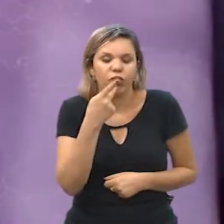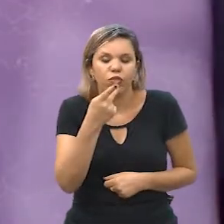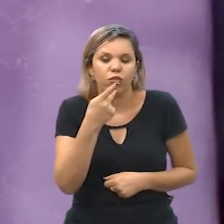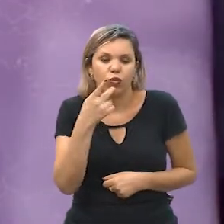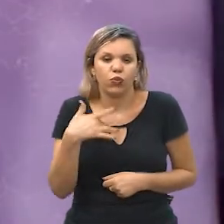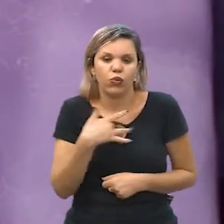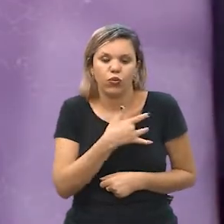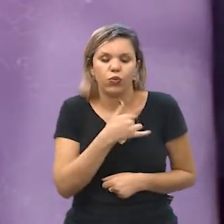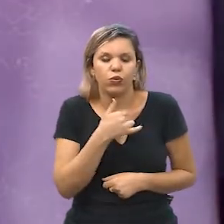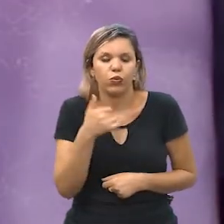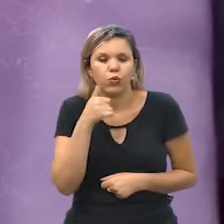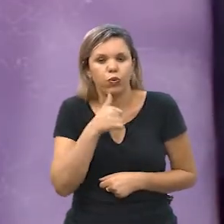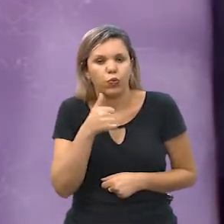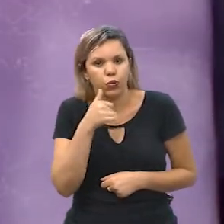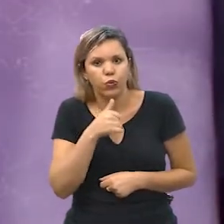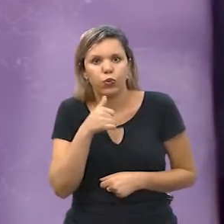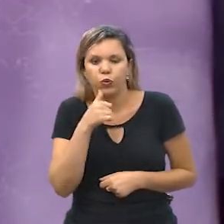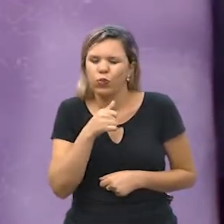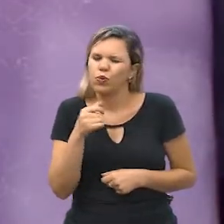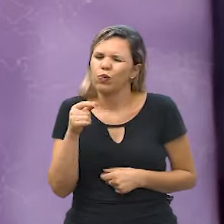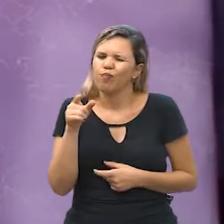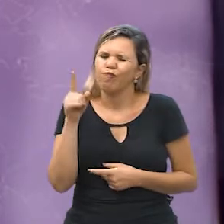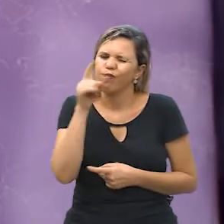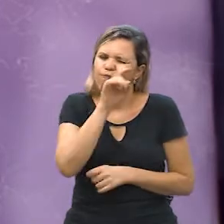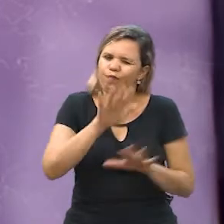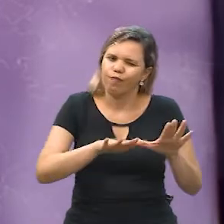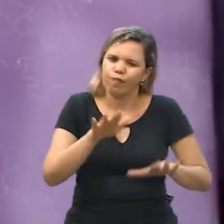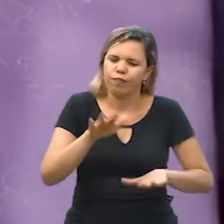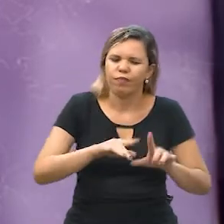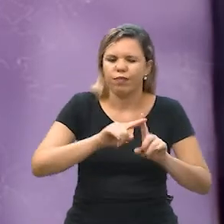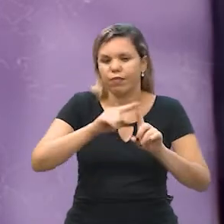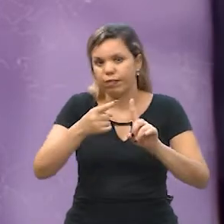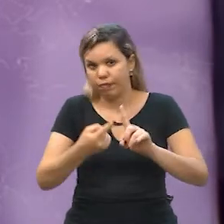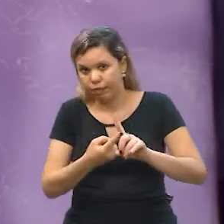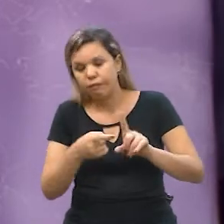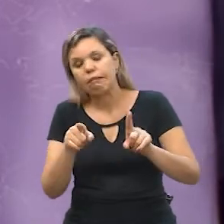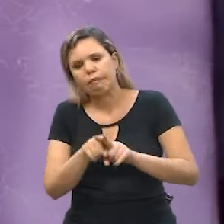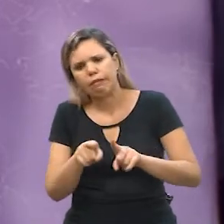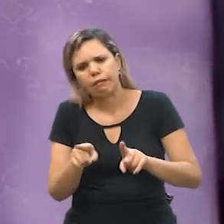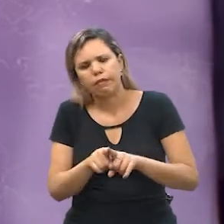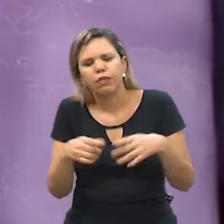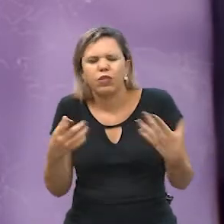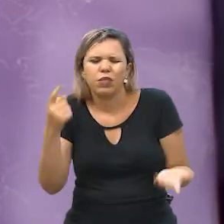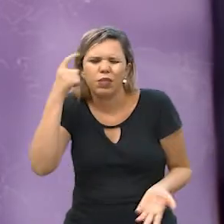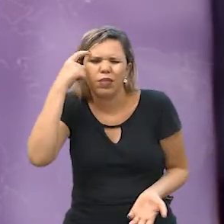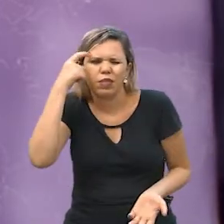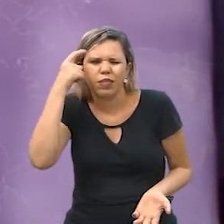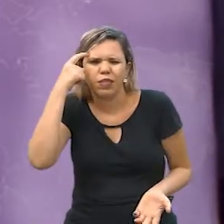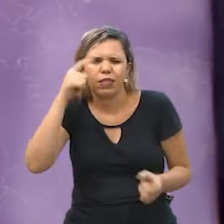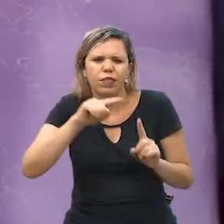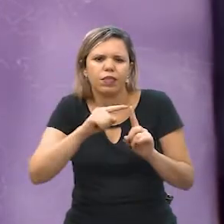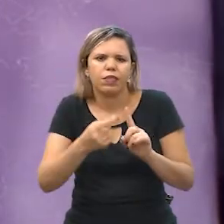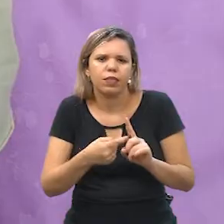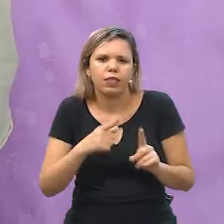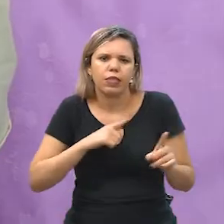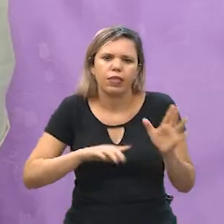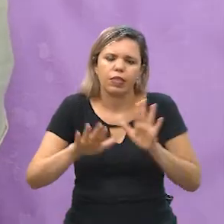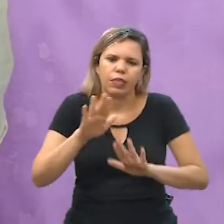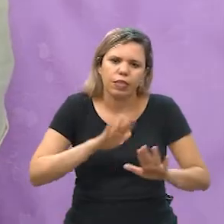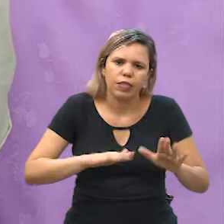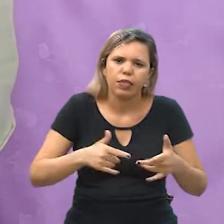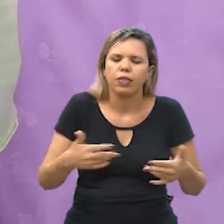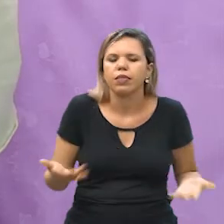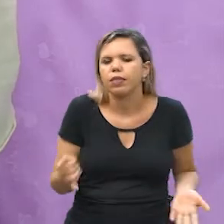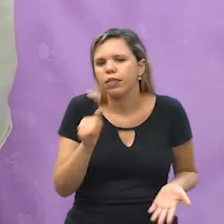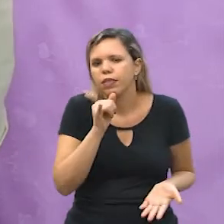da saúde da mulher é um tema bastante complexo, né? Gravidez também. Quando a gente pensa em gravidez, a gente tem que tomar alguns